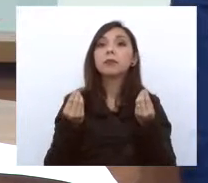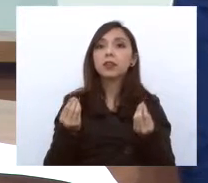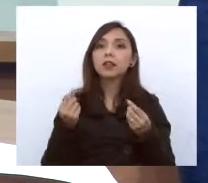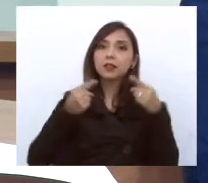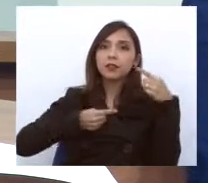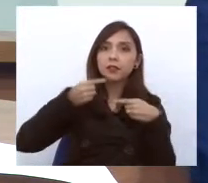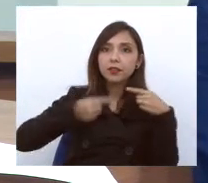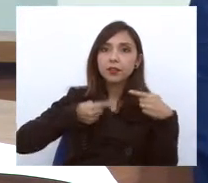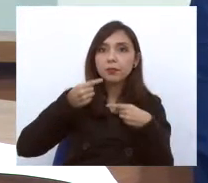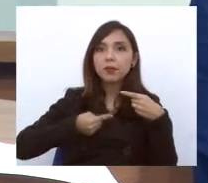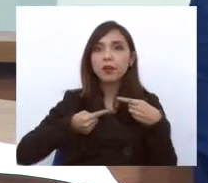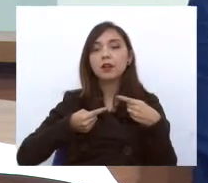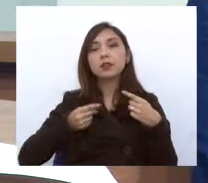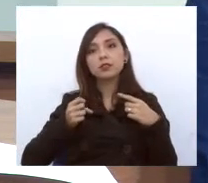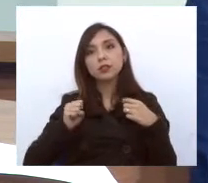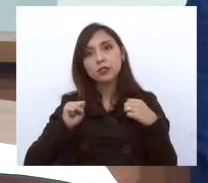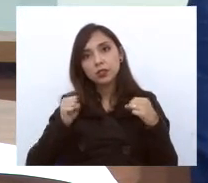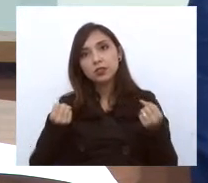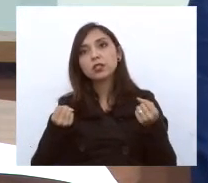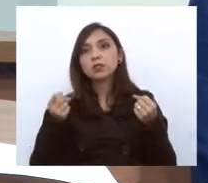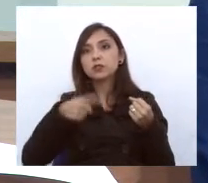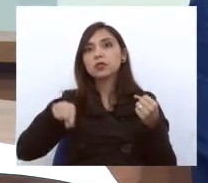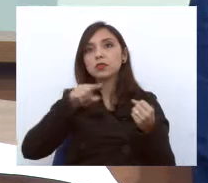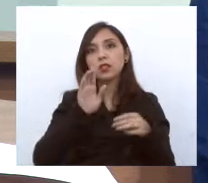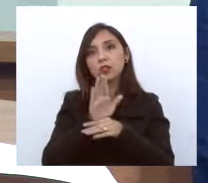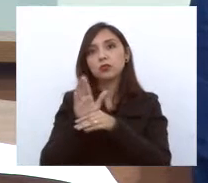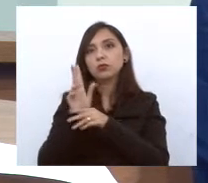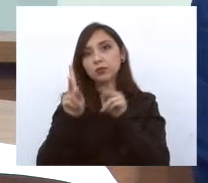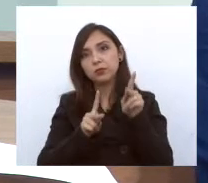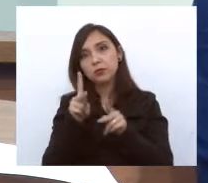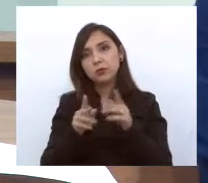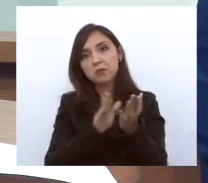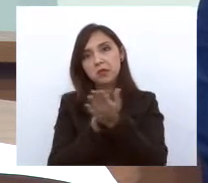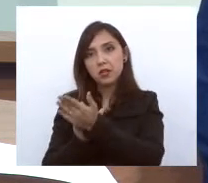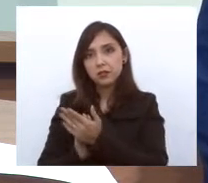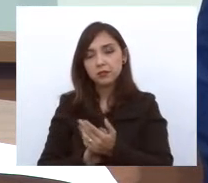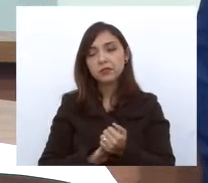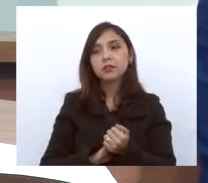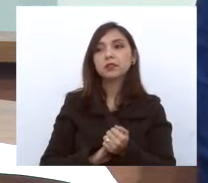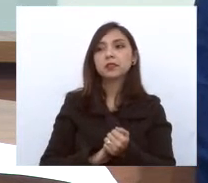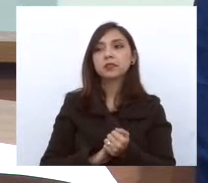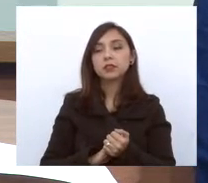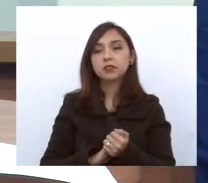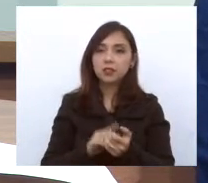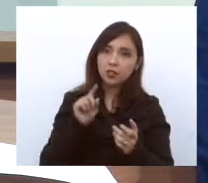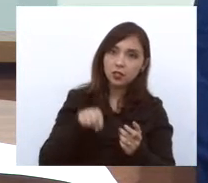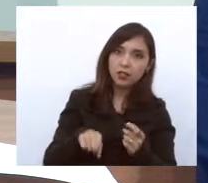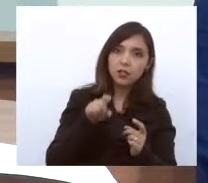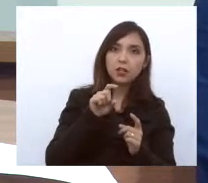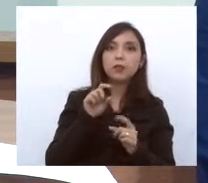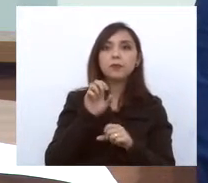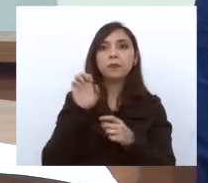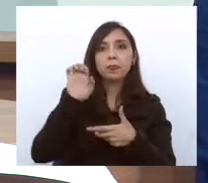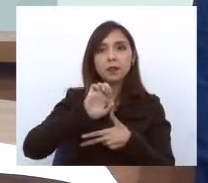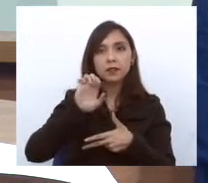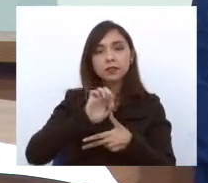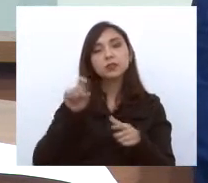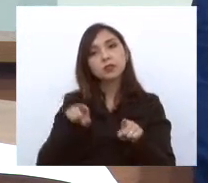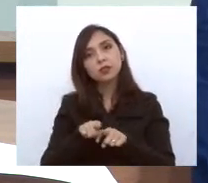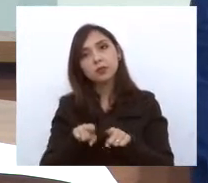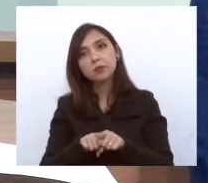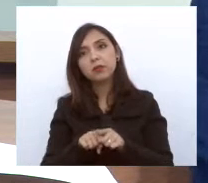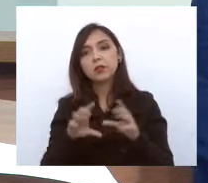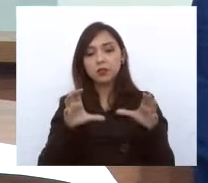debate e buscar o que é melhor para a população. Então, obrigado. Parabenizar tanto ao Executivo que mandou o projeto, quanto